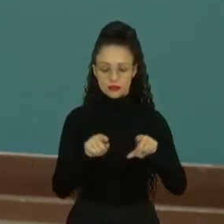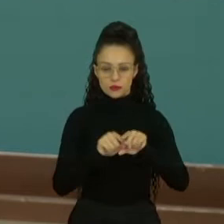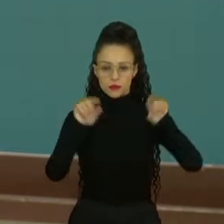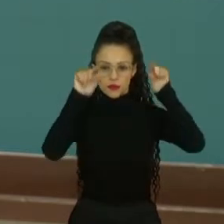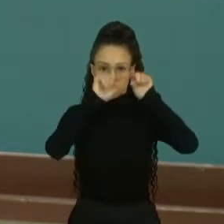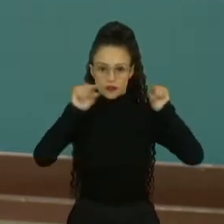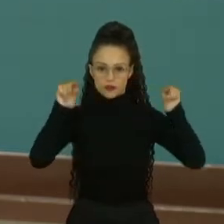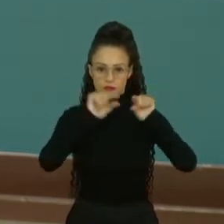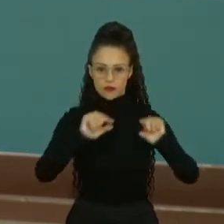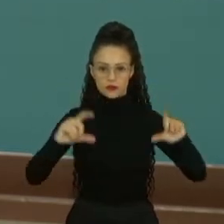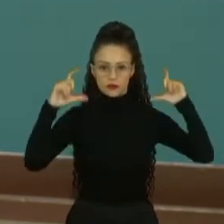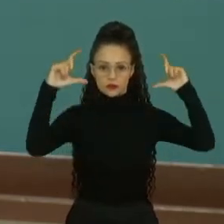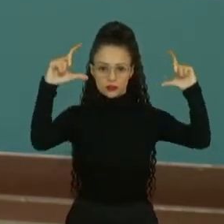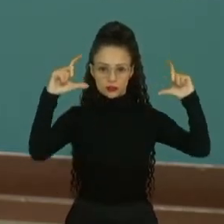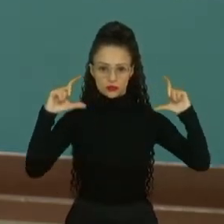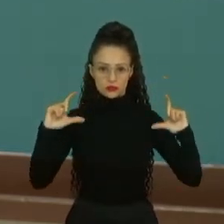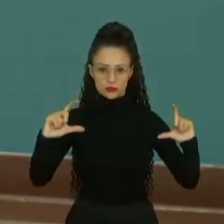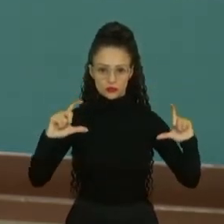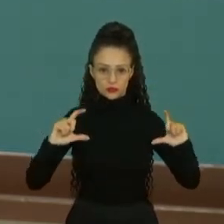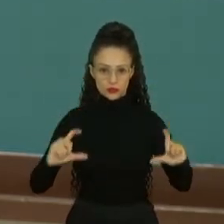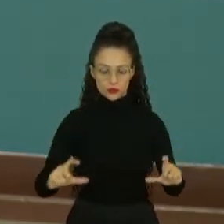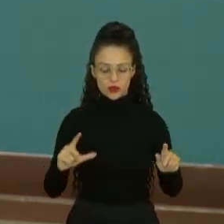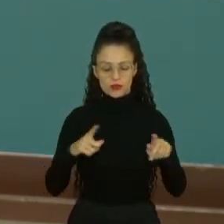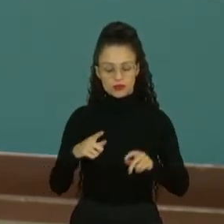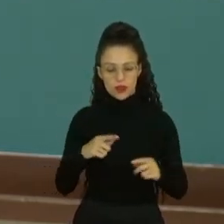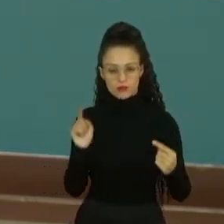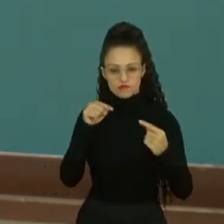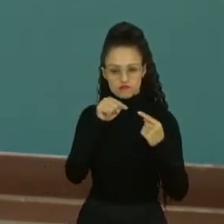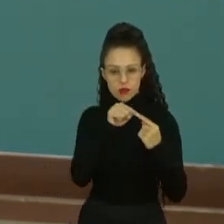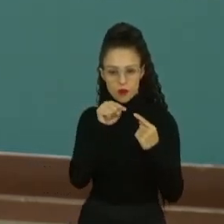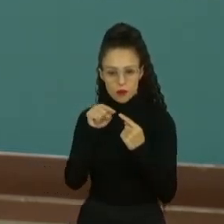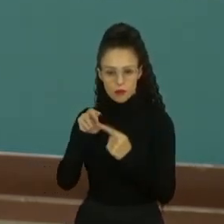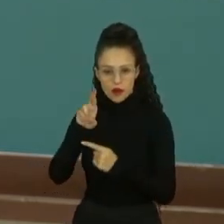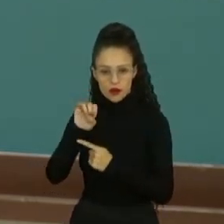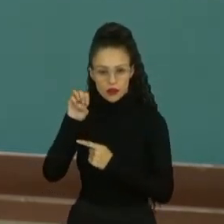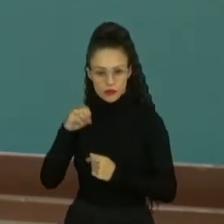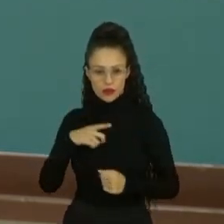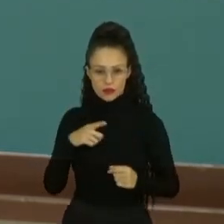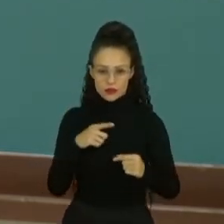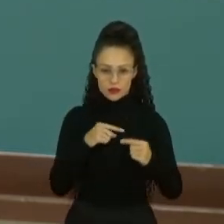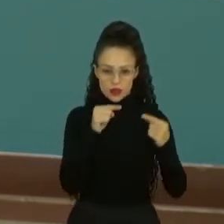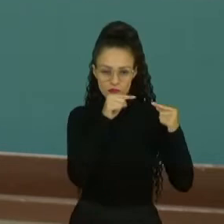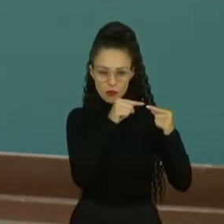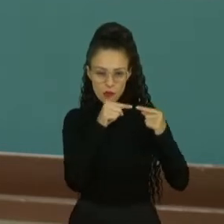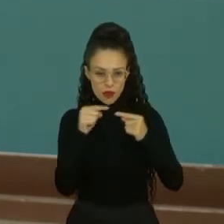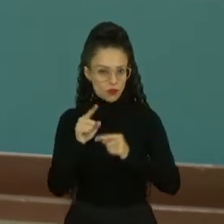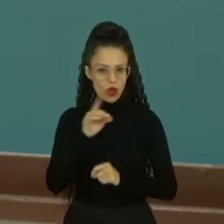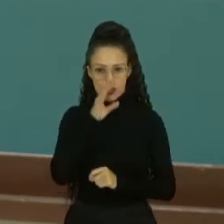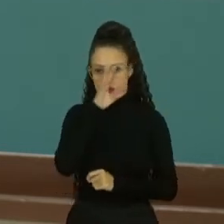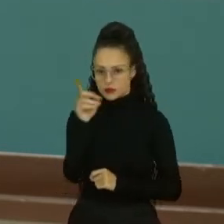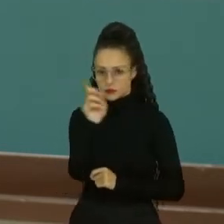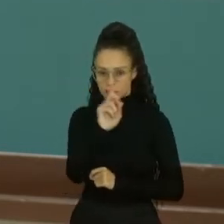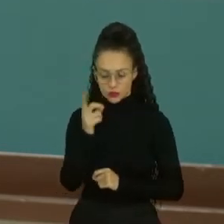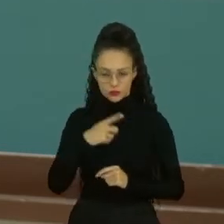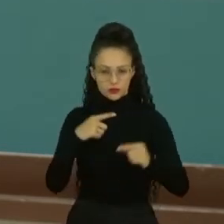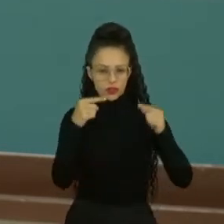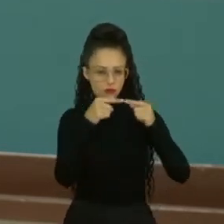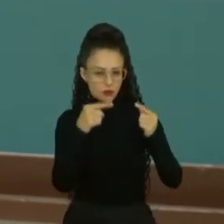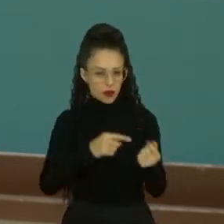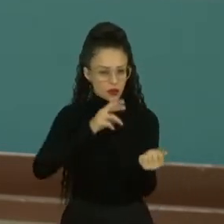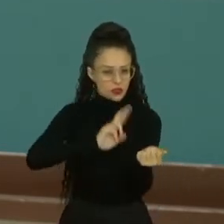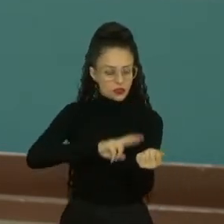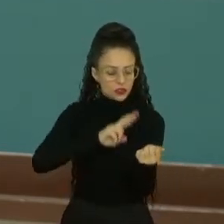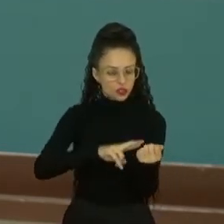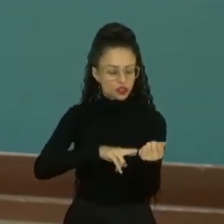versos, estrofes, vai ter rimas, vai seguir uma métrica, não é de qualquer jeito, né? Você vai ver a sonoridade